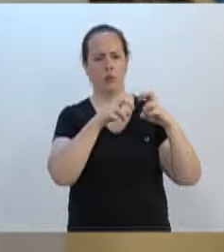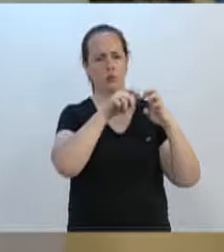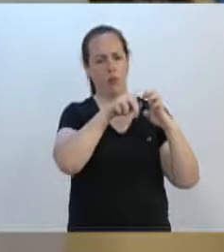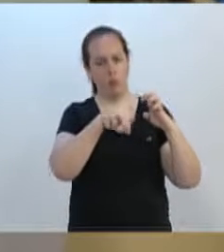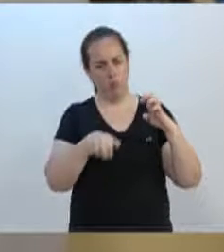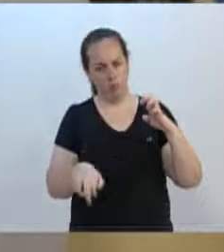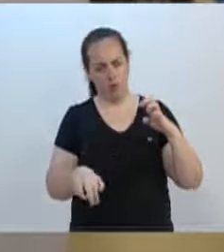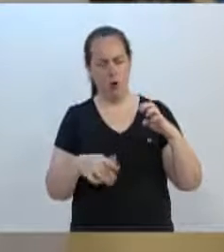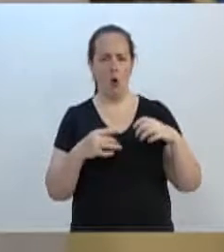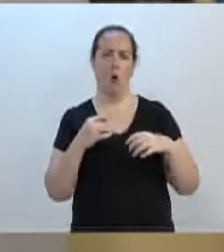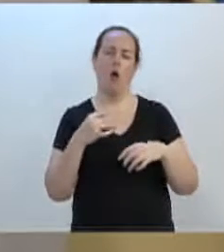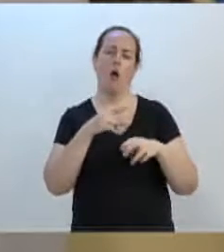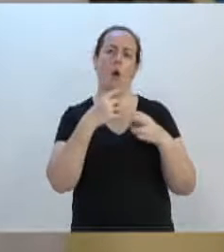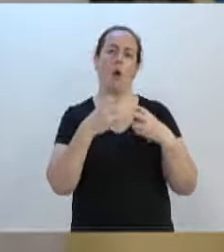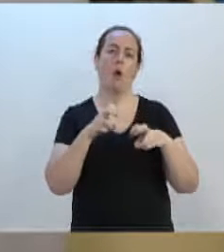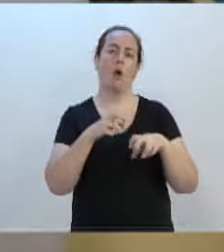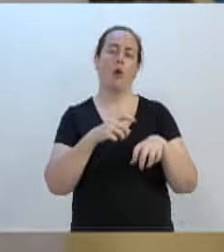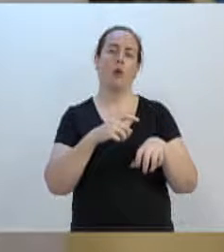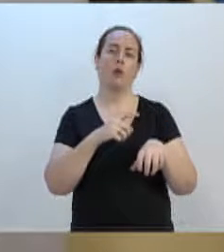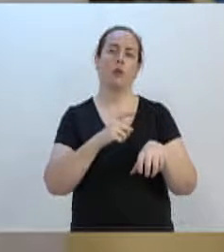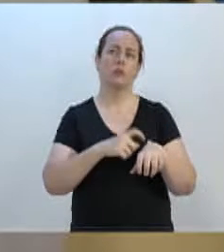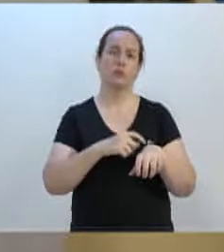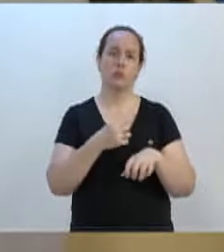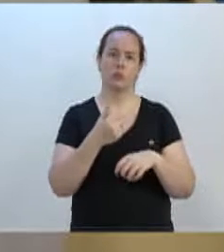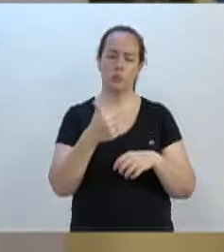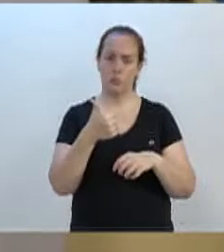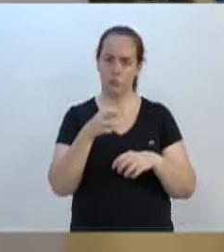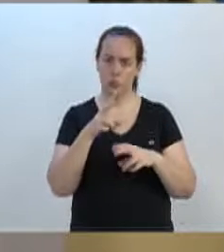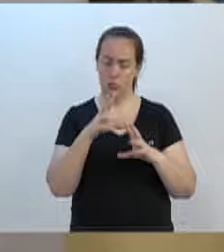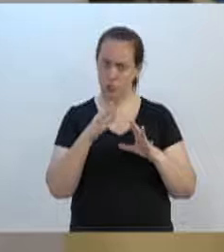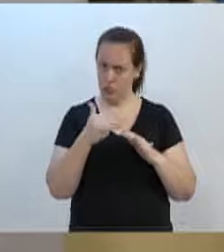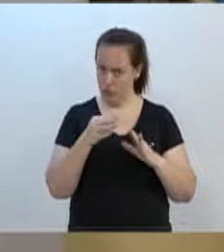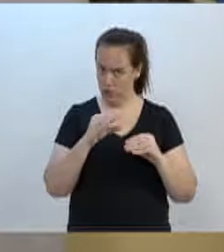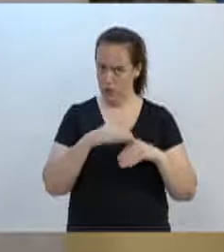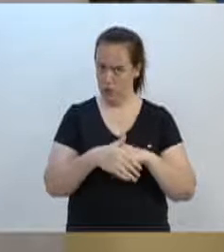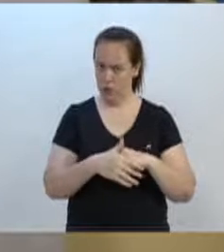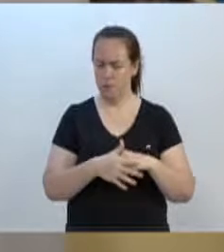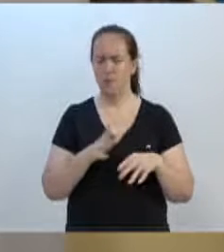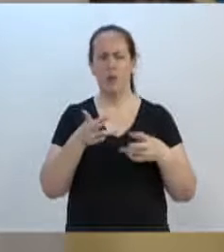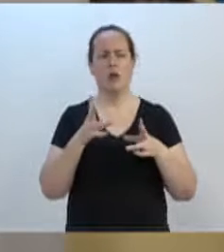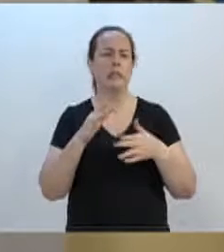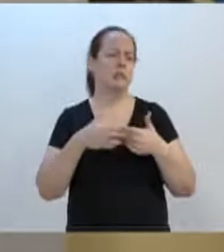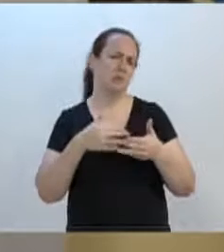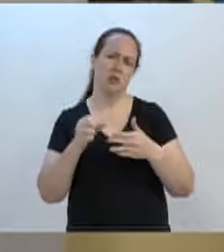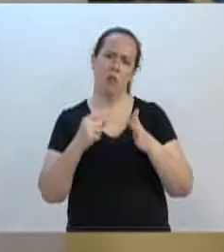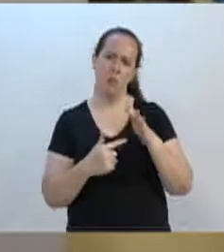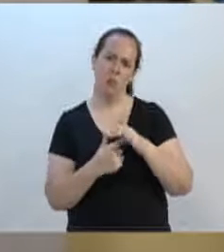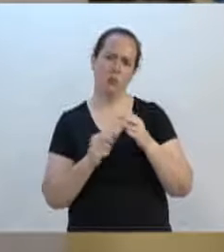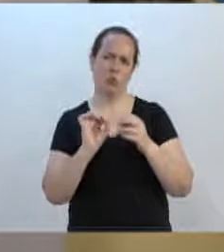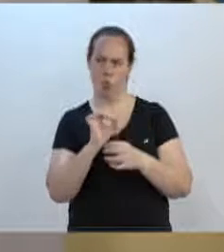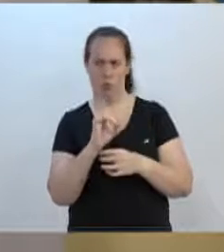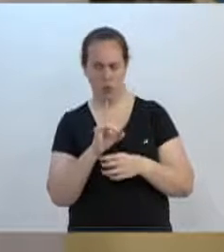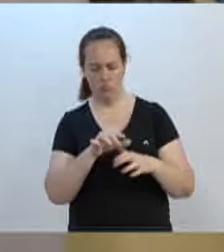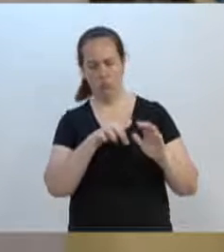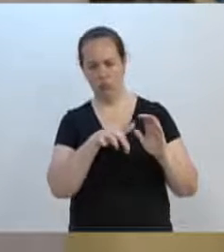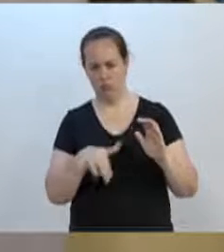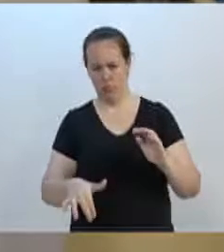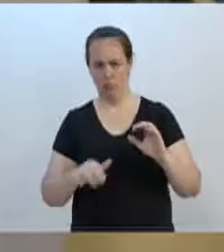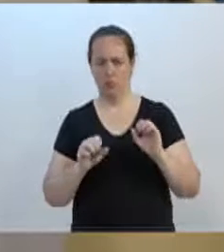22 horas, mesmo que não haja um ponto de ônibus no local. E diz, professor Gilson, já vou lhe conceder uma